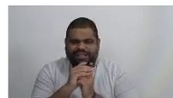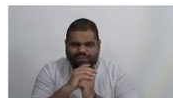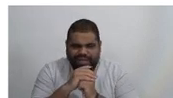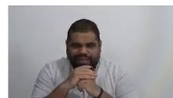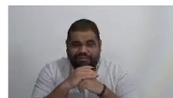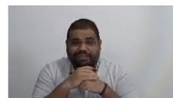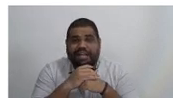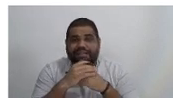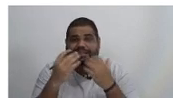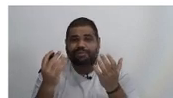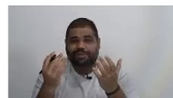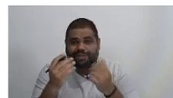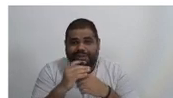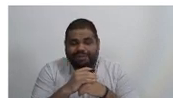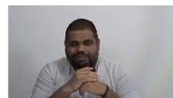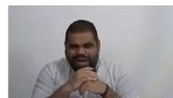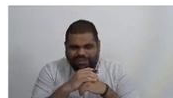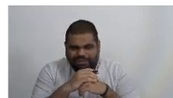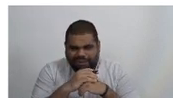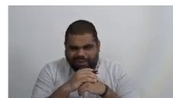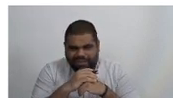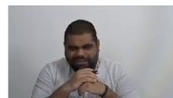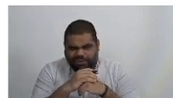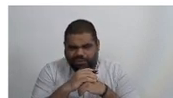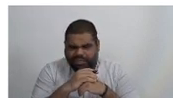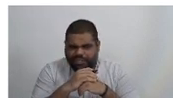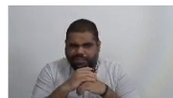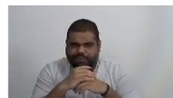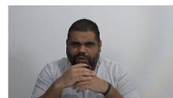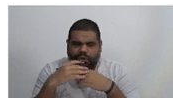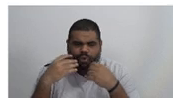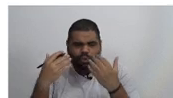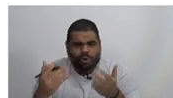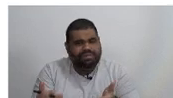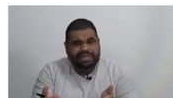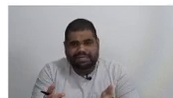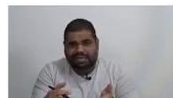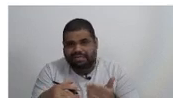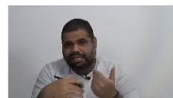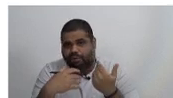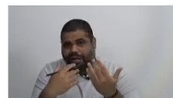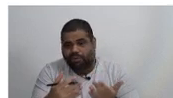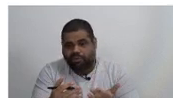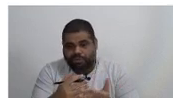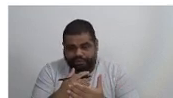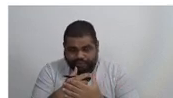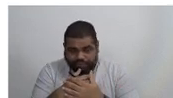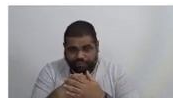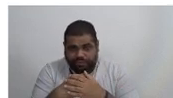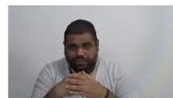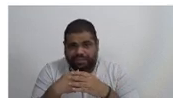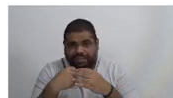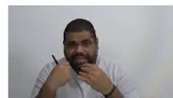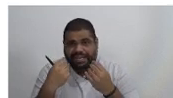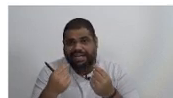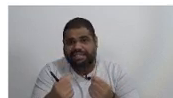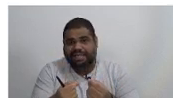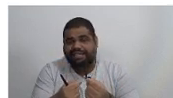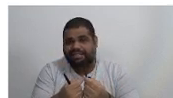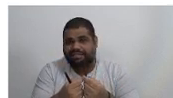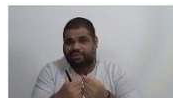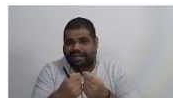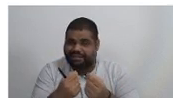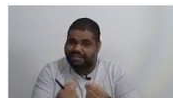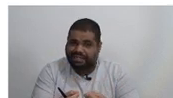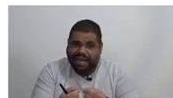pessoal, é isso aí. Finalizamos mais uma correção do quiz. Com certeza que o aluno teria que